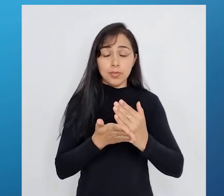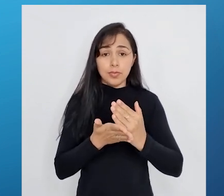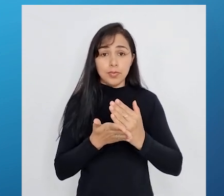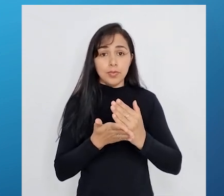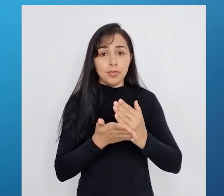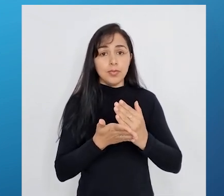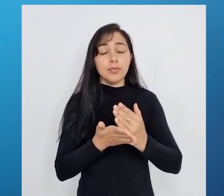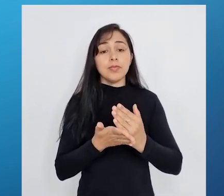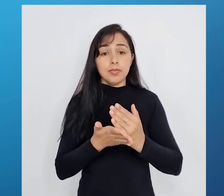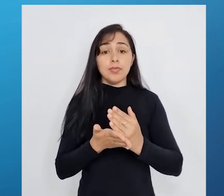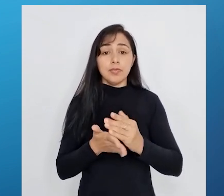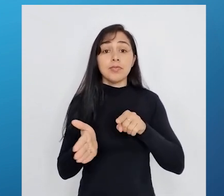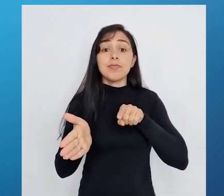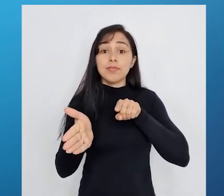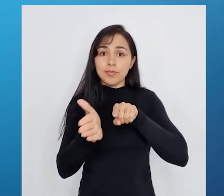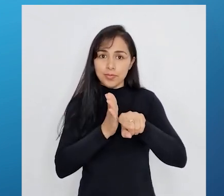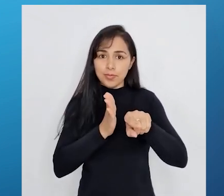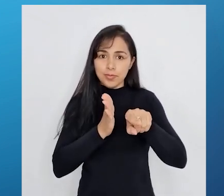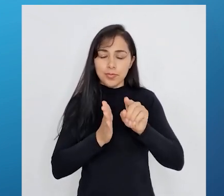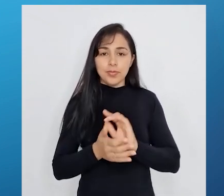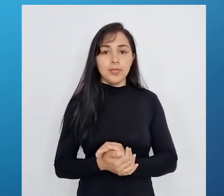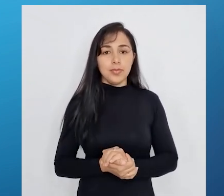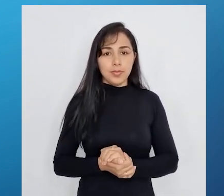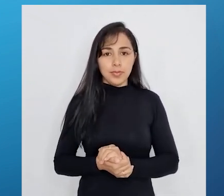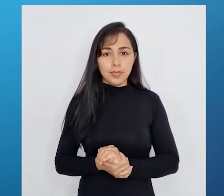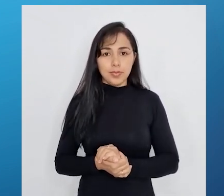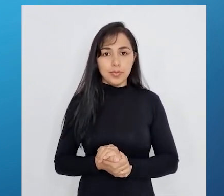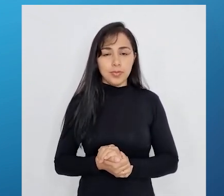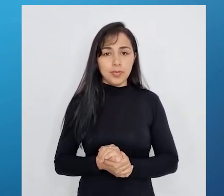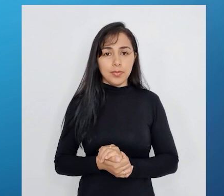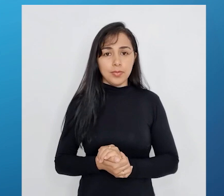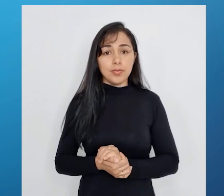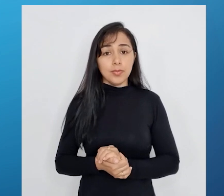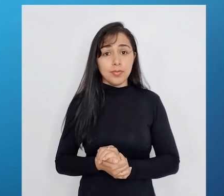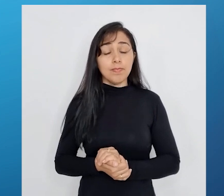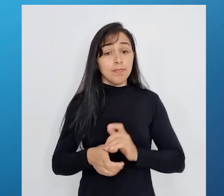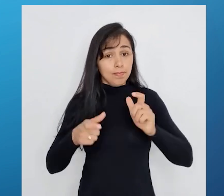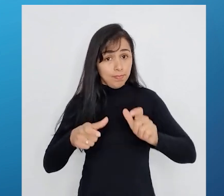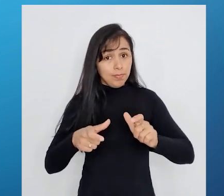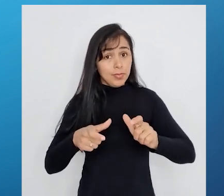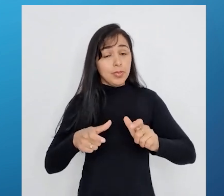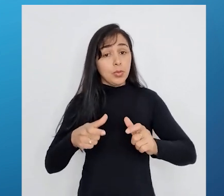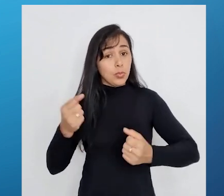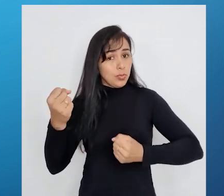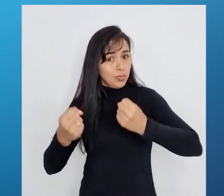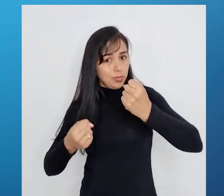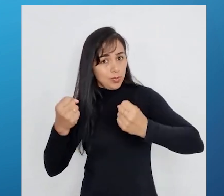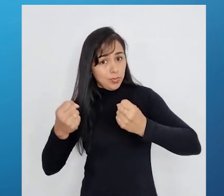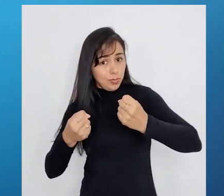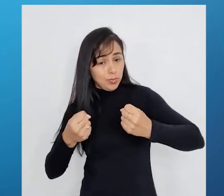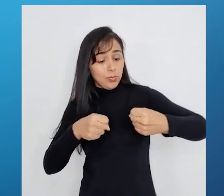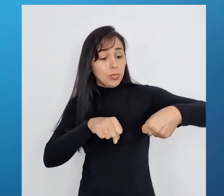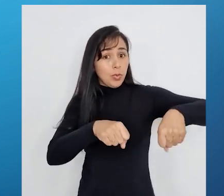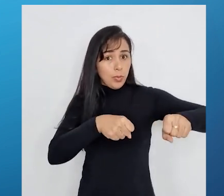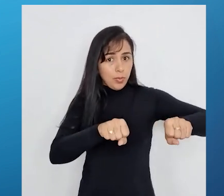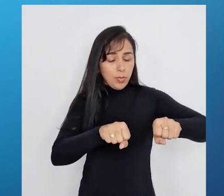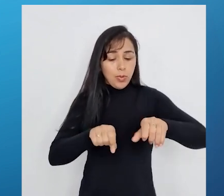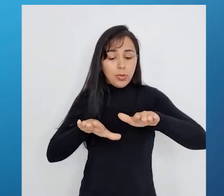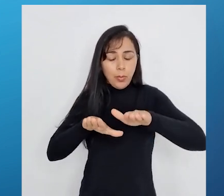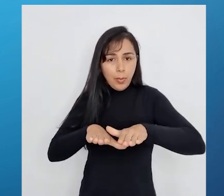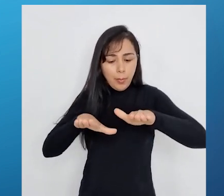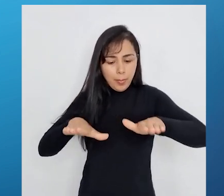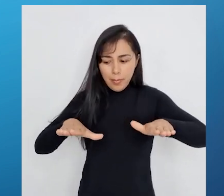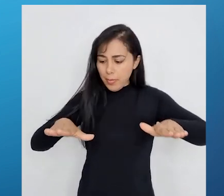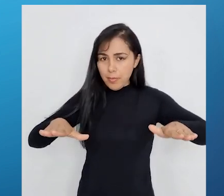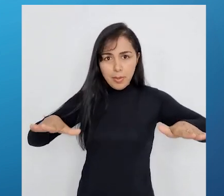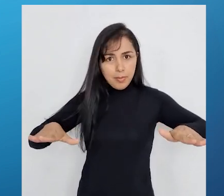uma pergunta. Então ele começa assim: em um estacionamento há carros e motos, totalizando